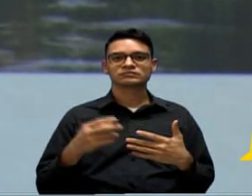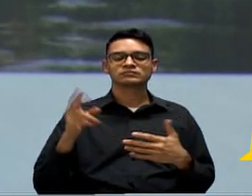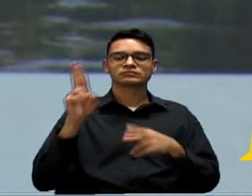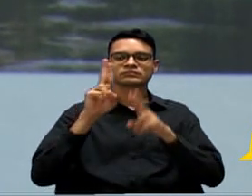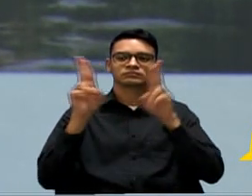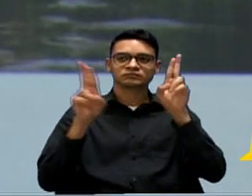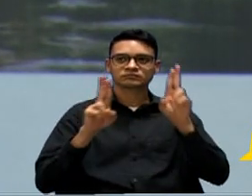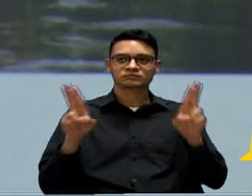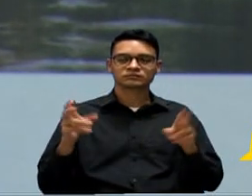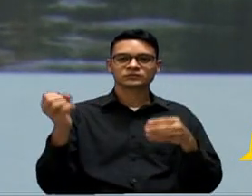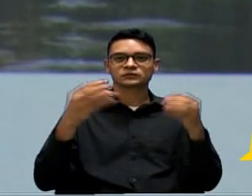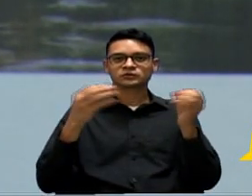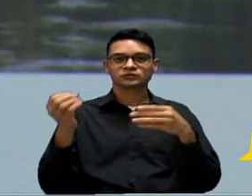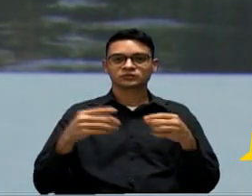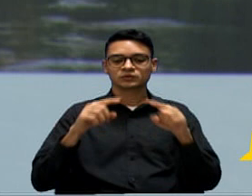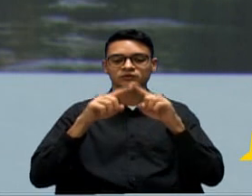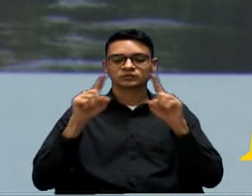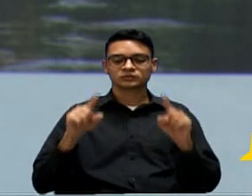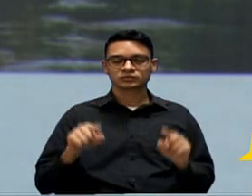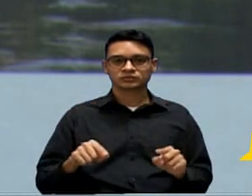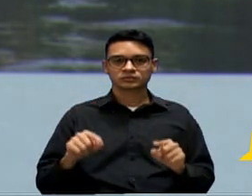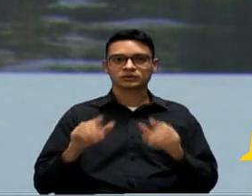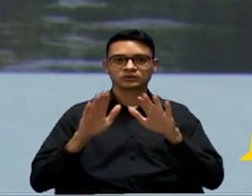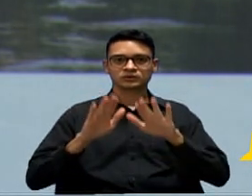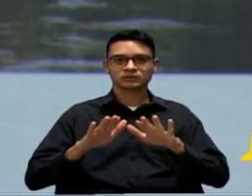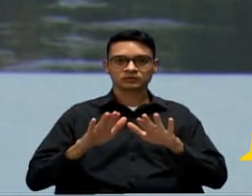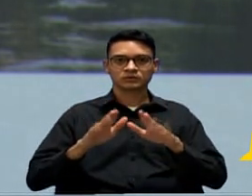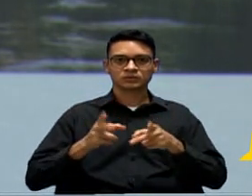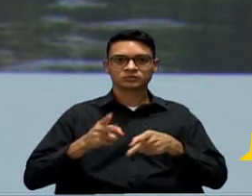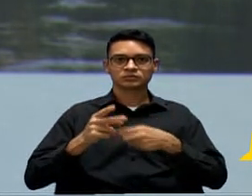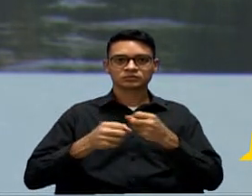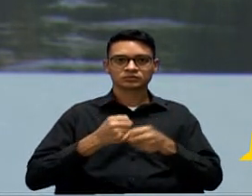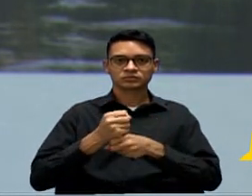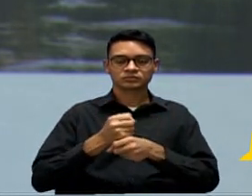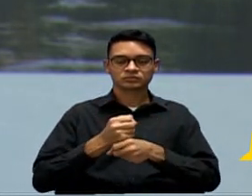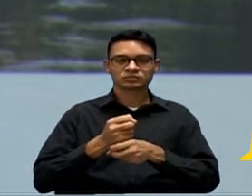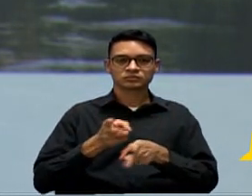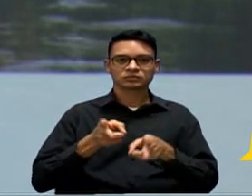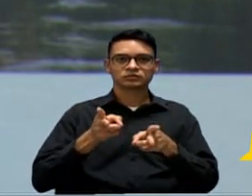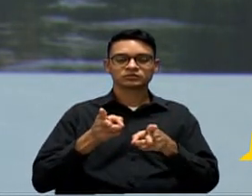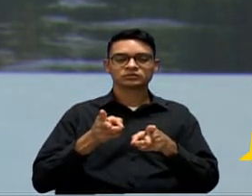dos novos servidores para o cargo efetivo no município de Sorocaba